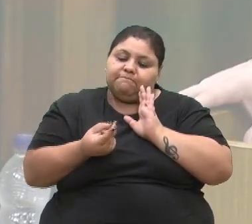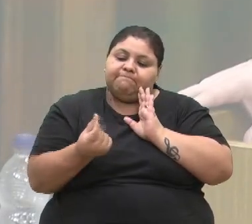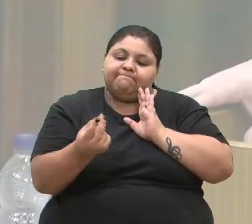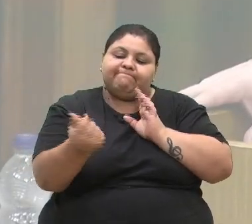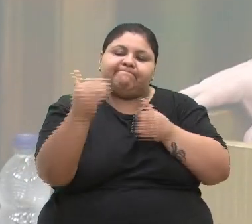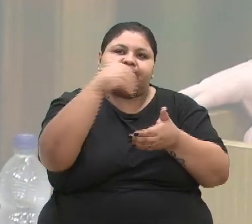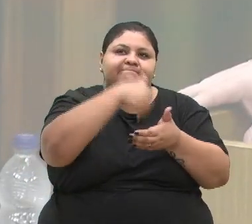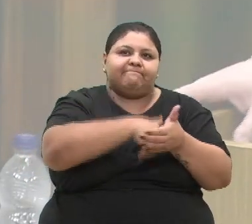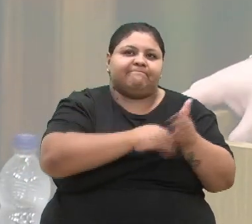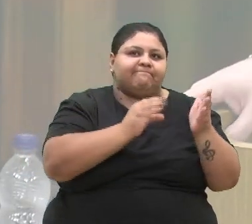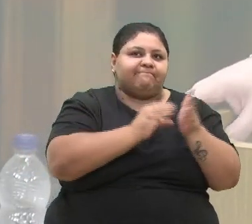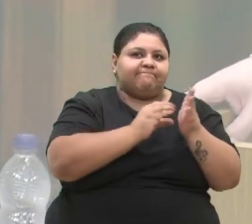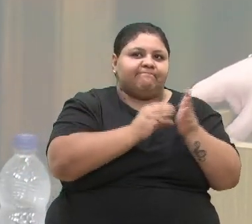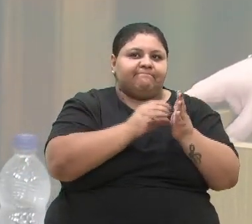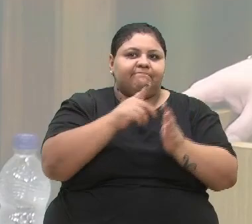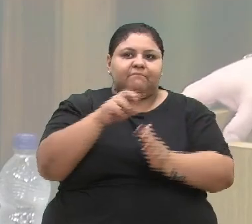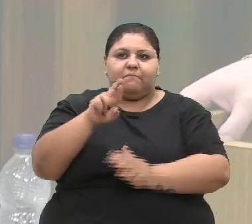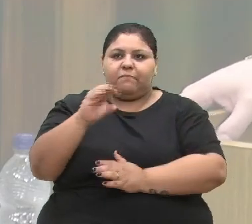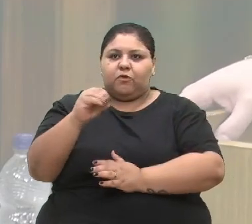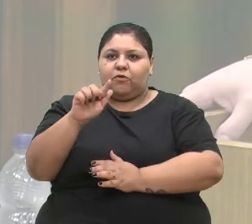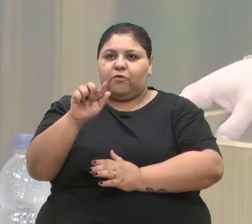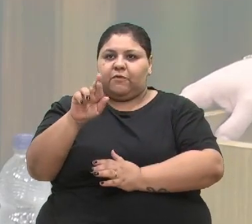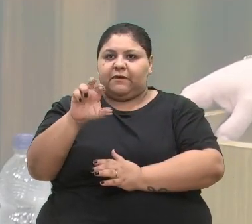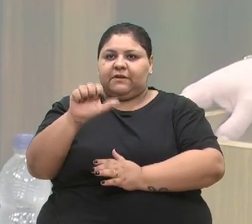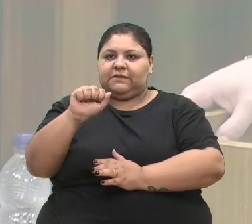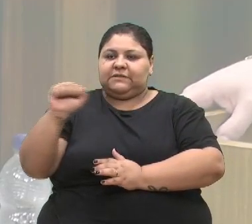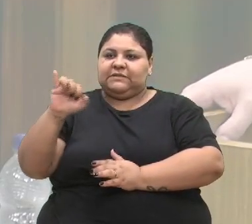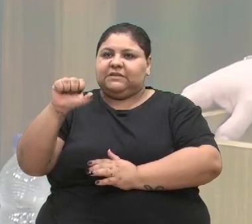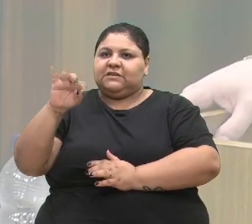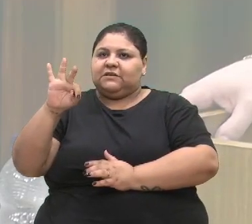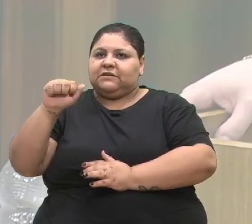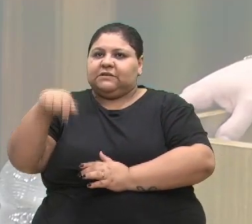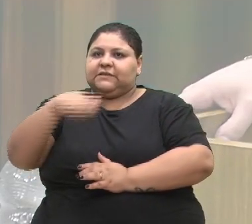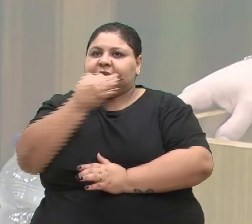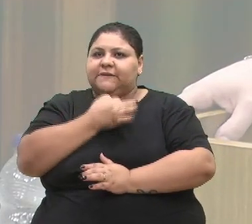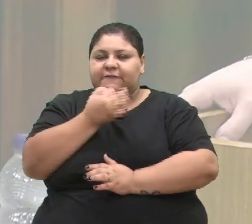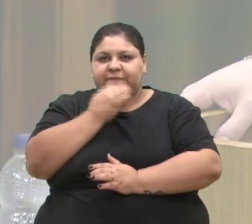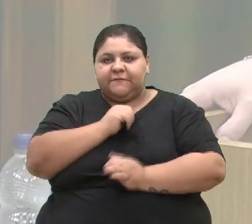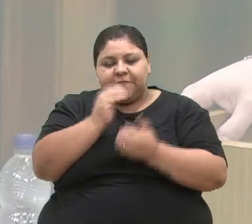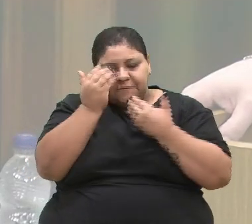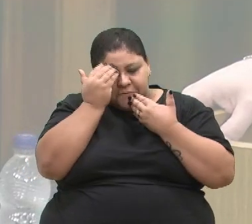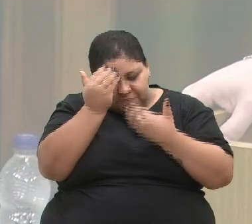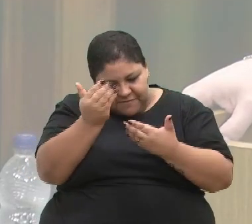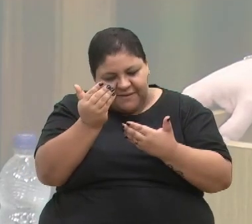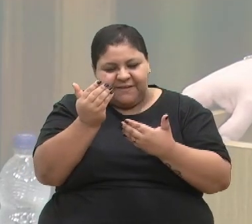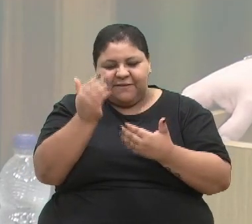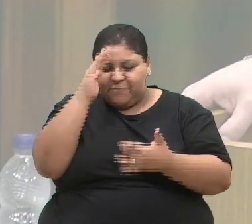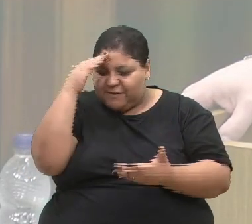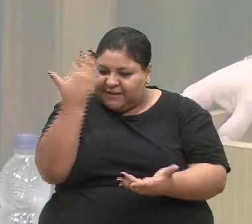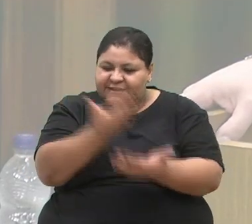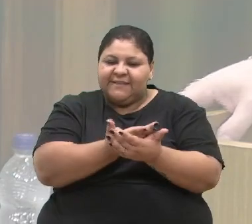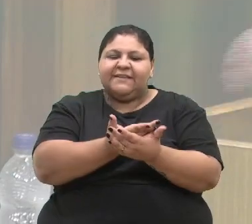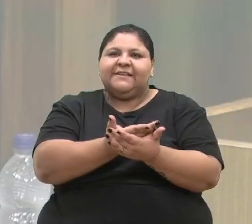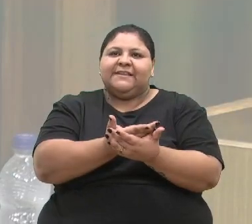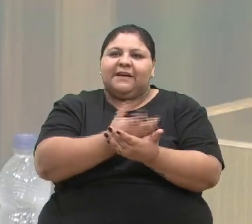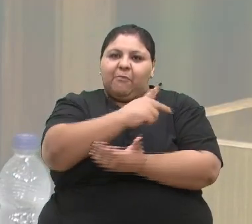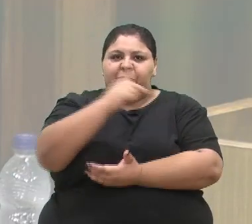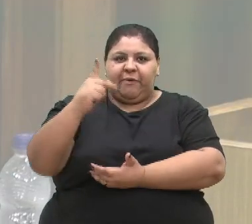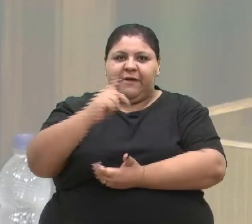Partido Progressistas de Caxias do Sul. Muito obrigado pelo voto de confiança que vocês deram ao nosso